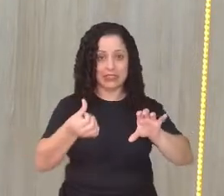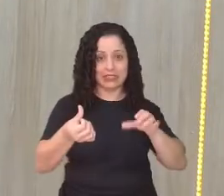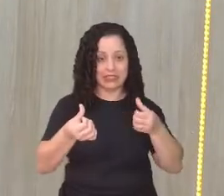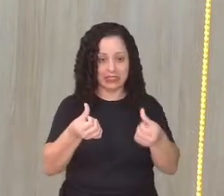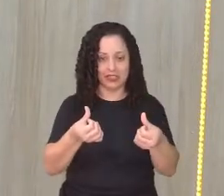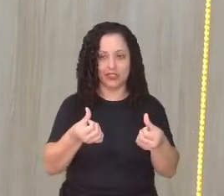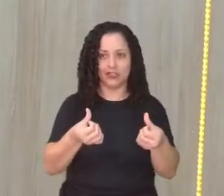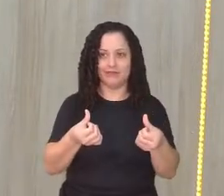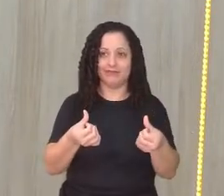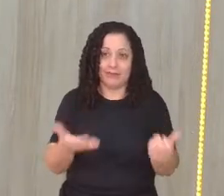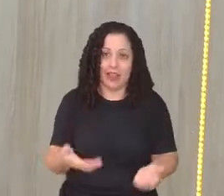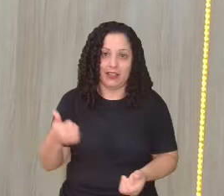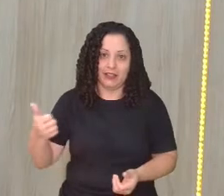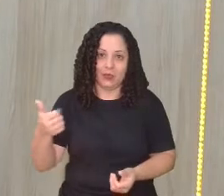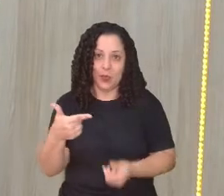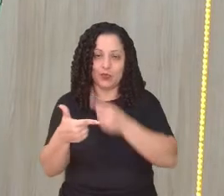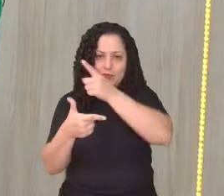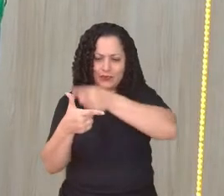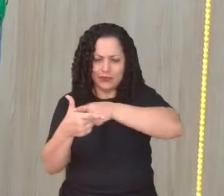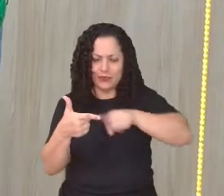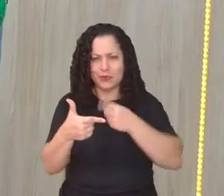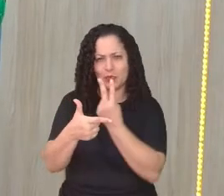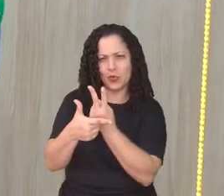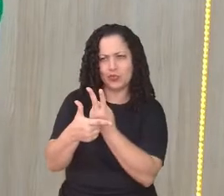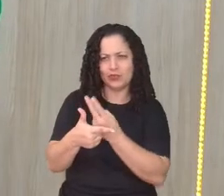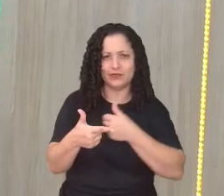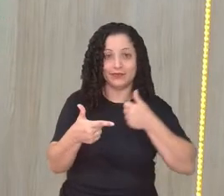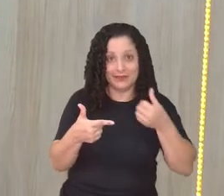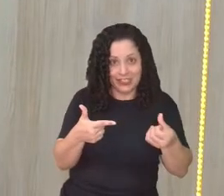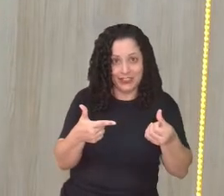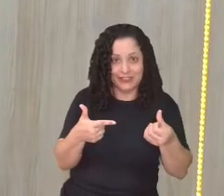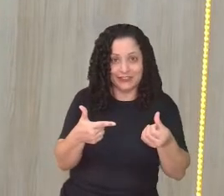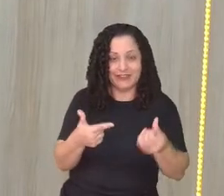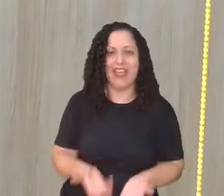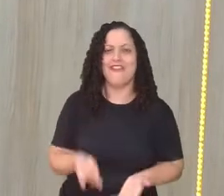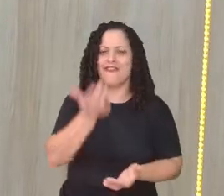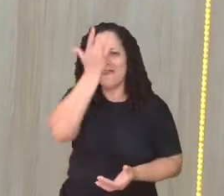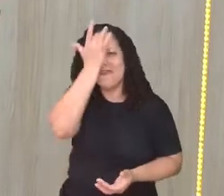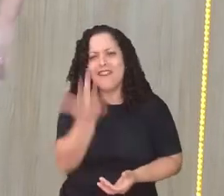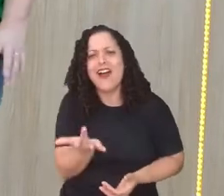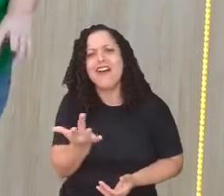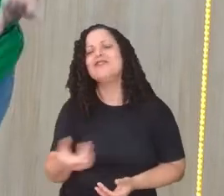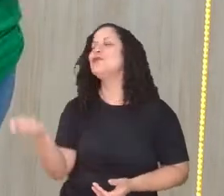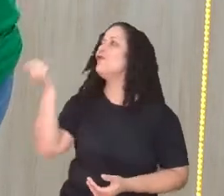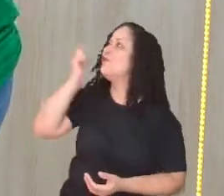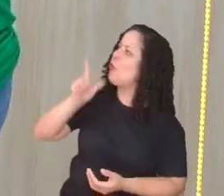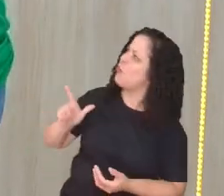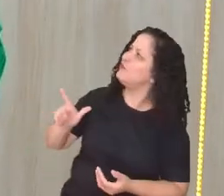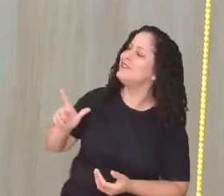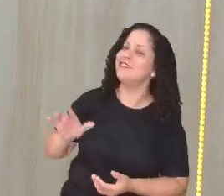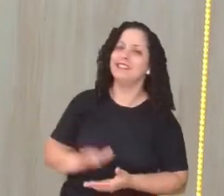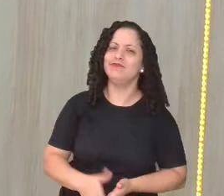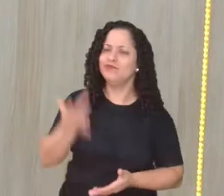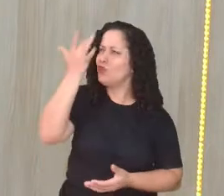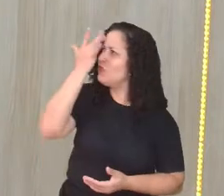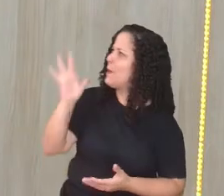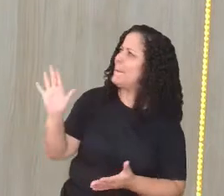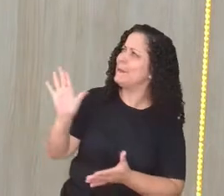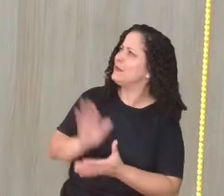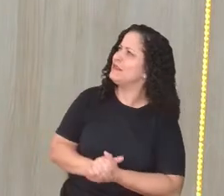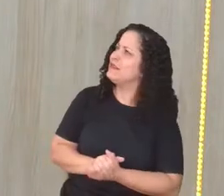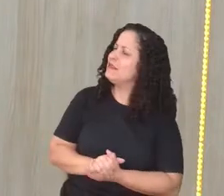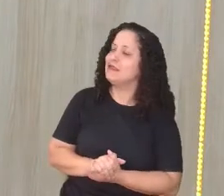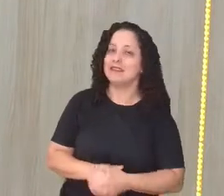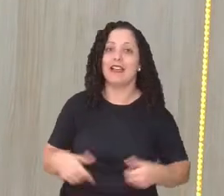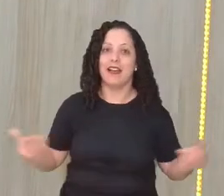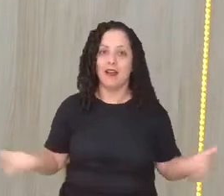12. Eita, professora, assim ficou simples, ficou fácil. Eu vou conseguir. Não tinha pensado nisso ainda,